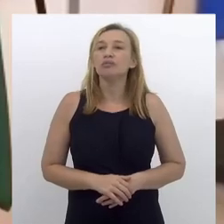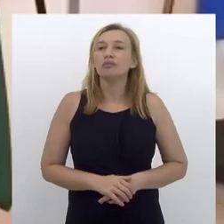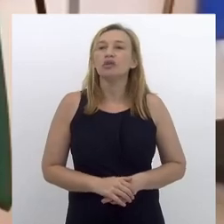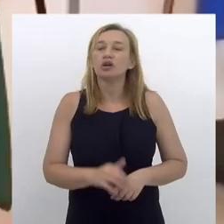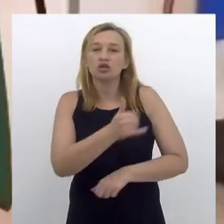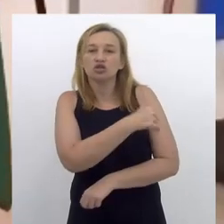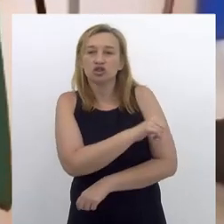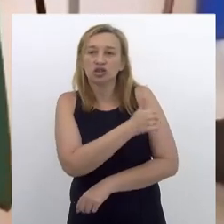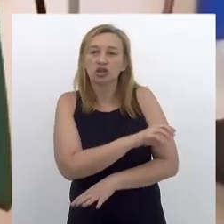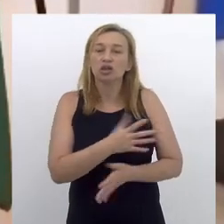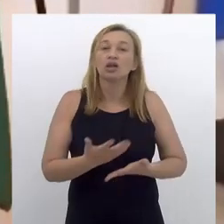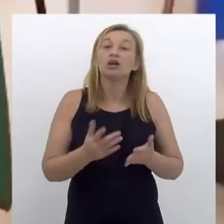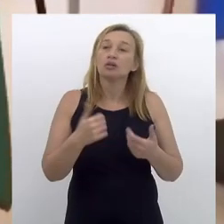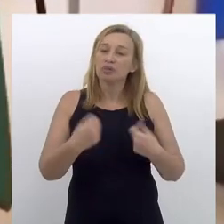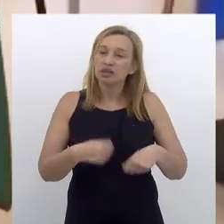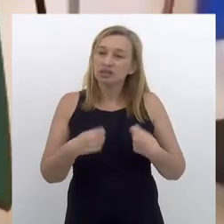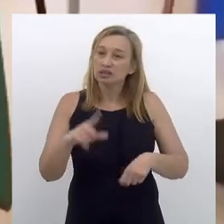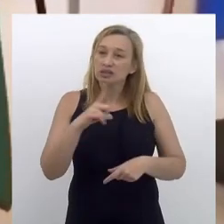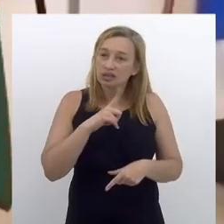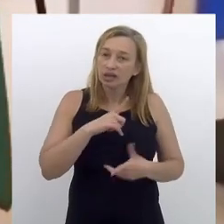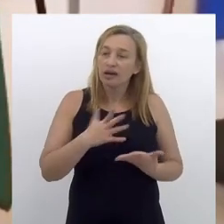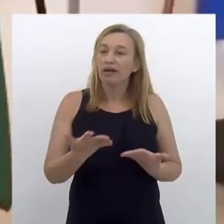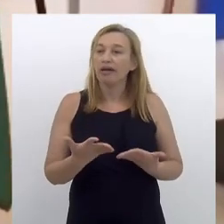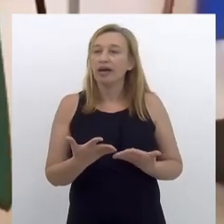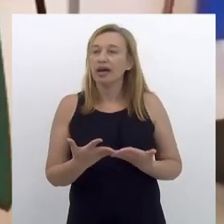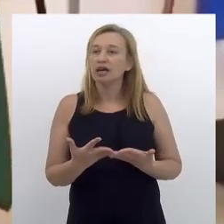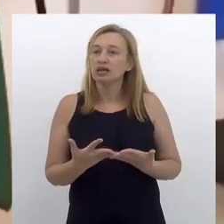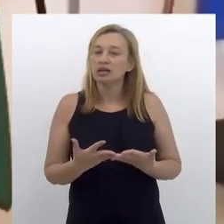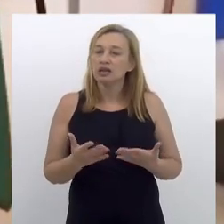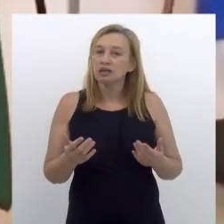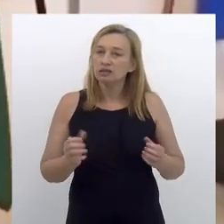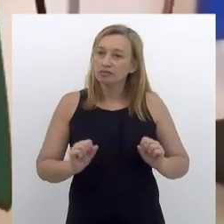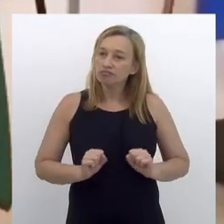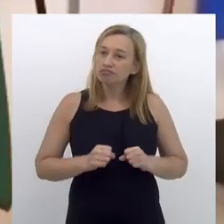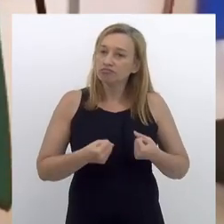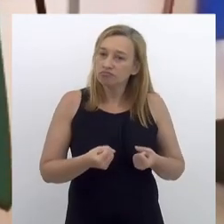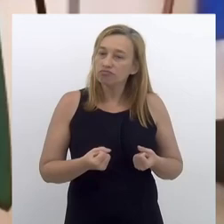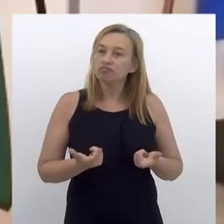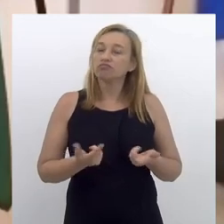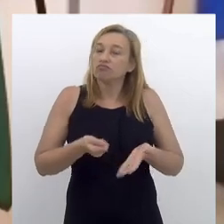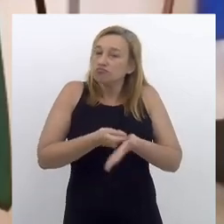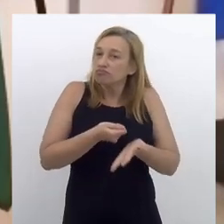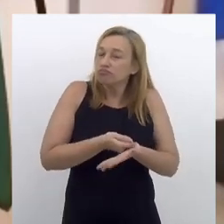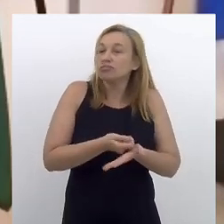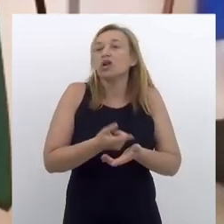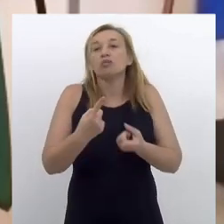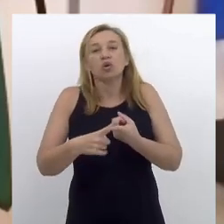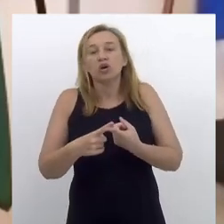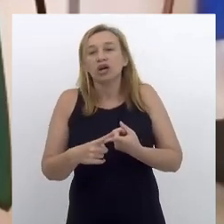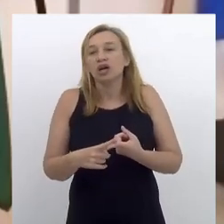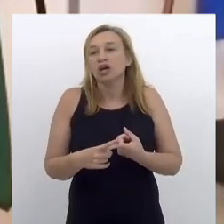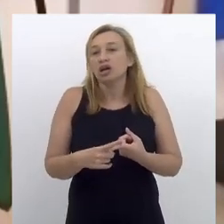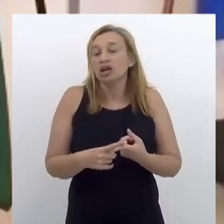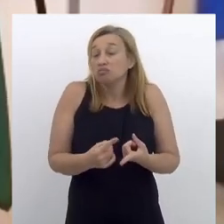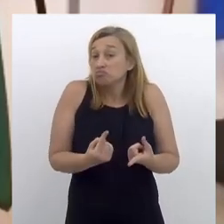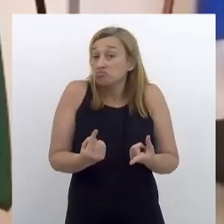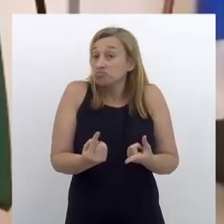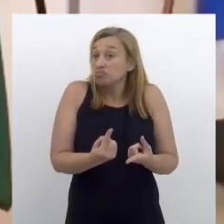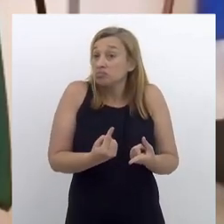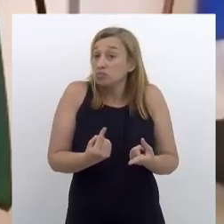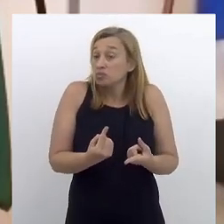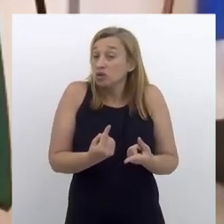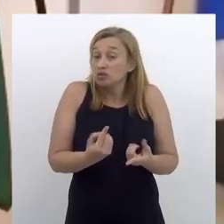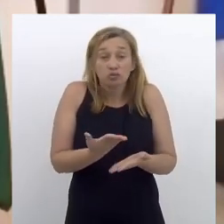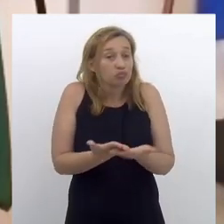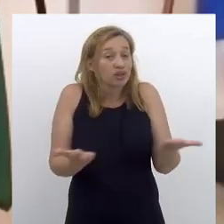aconteça, fora do Rio de Janeiro. Então, a gente tem que ter esse posicionamento, cobrar, porque senão as